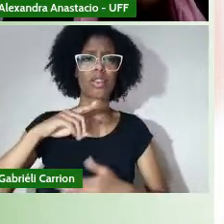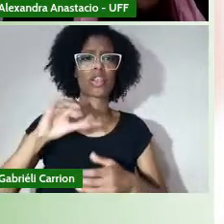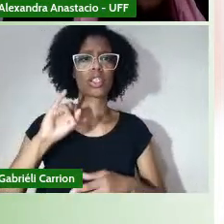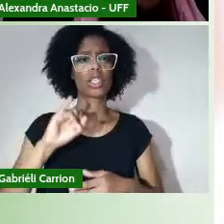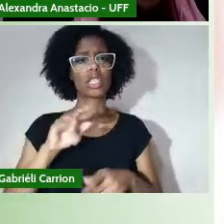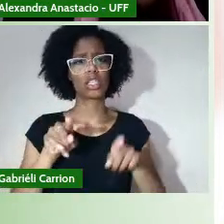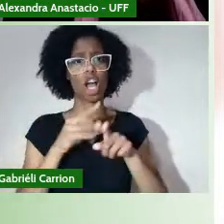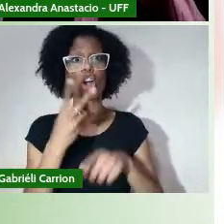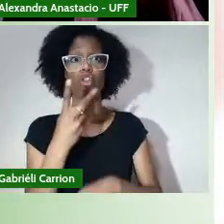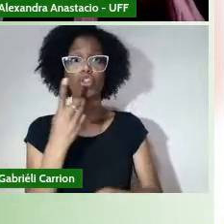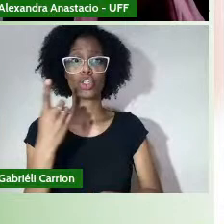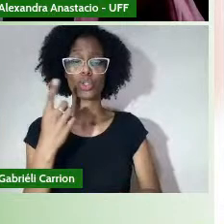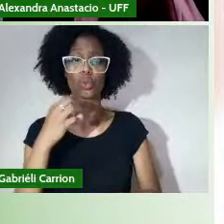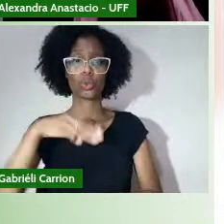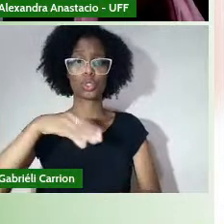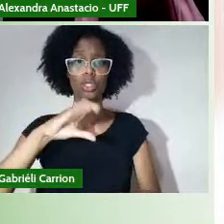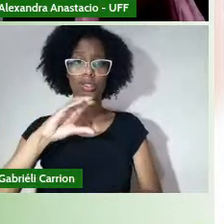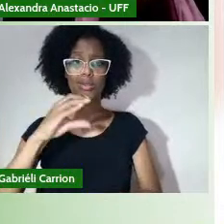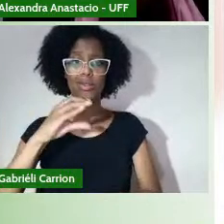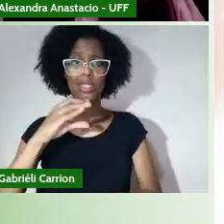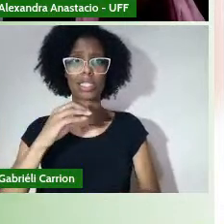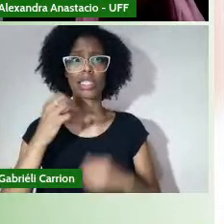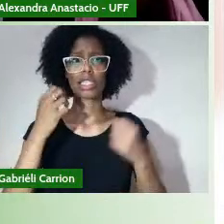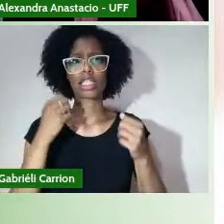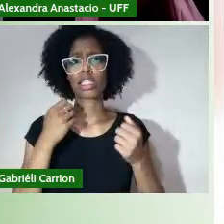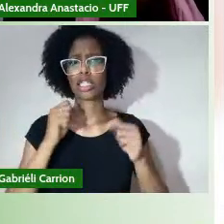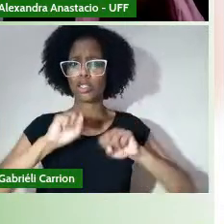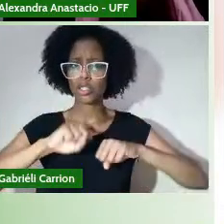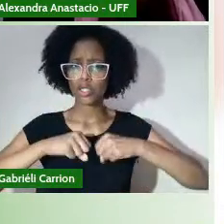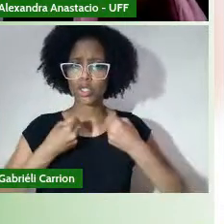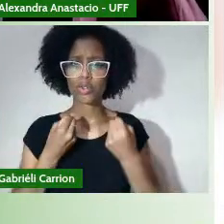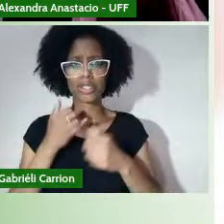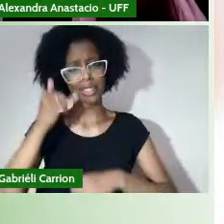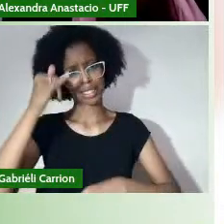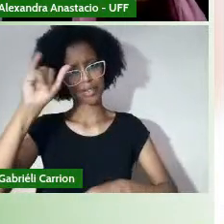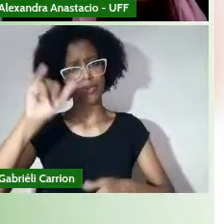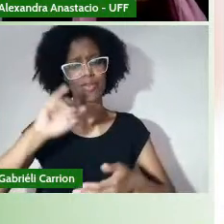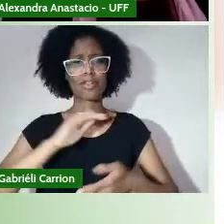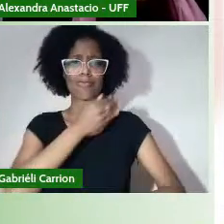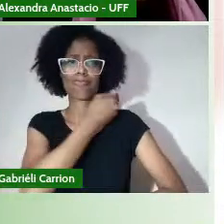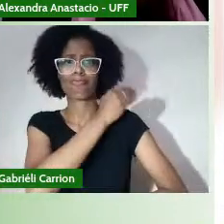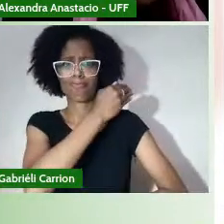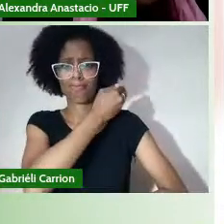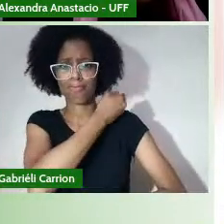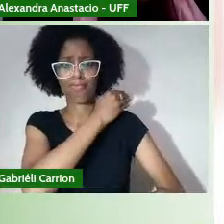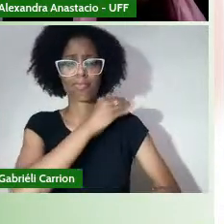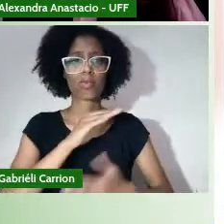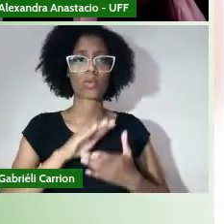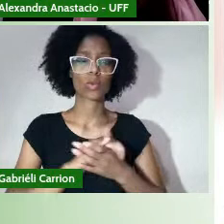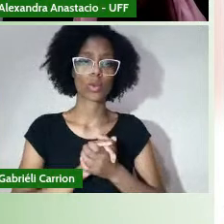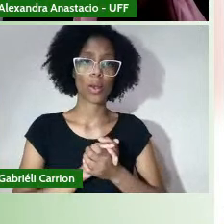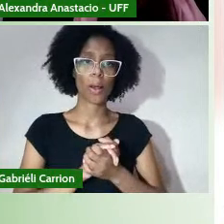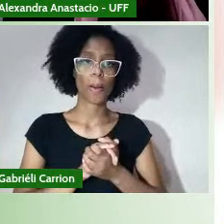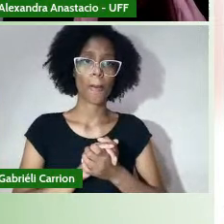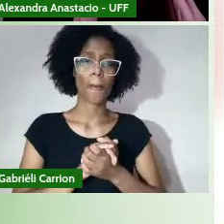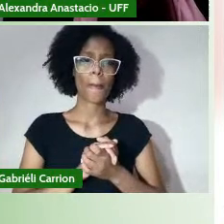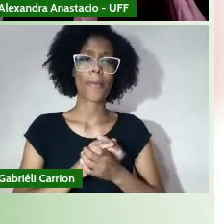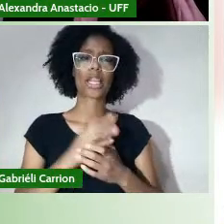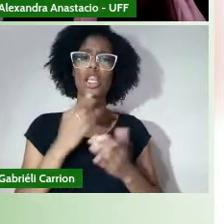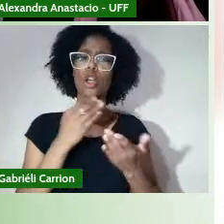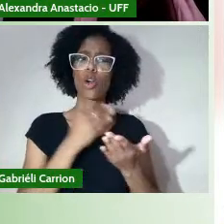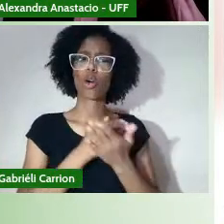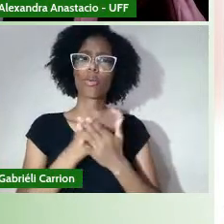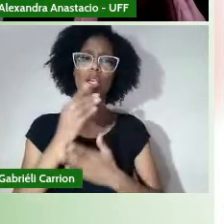momento também muito simbólico, né, de combate ao preconceito racial, ao racismo. E isso aconteceu na década de 60, né,